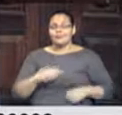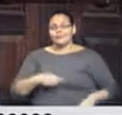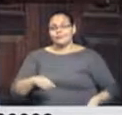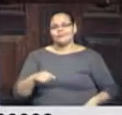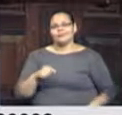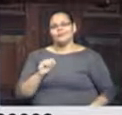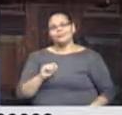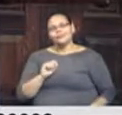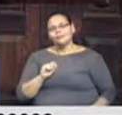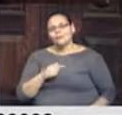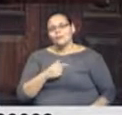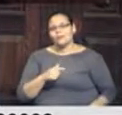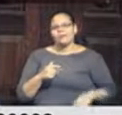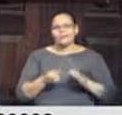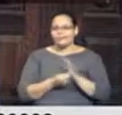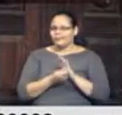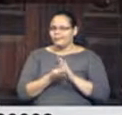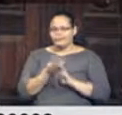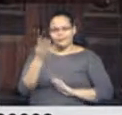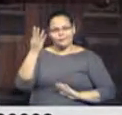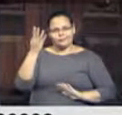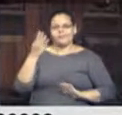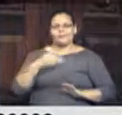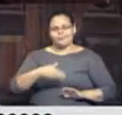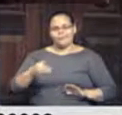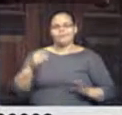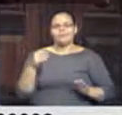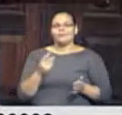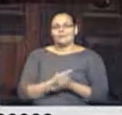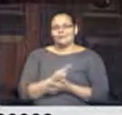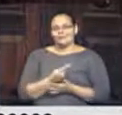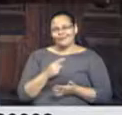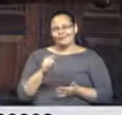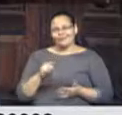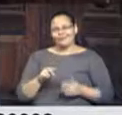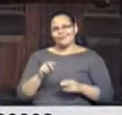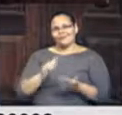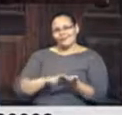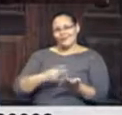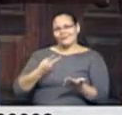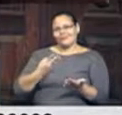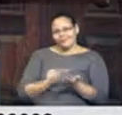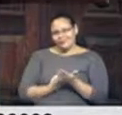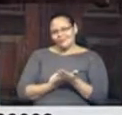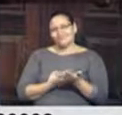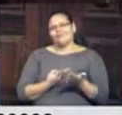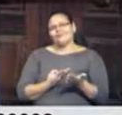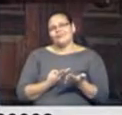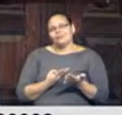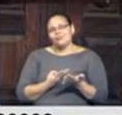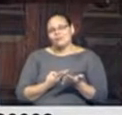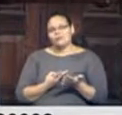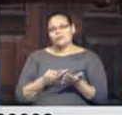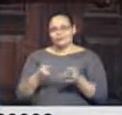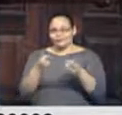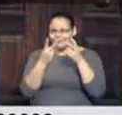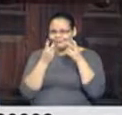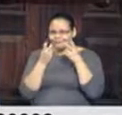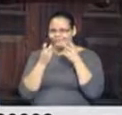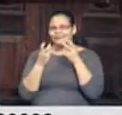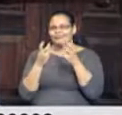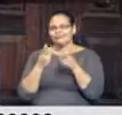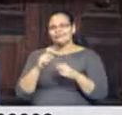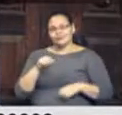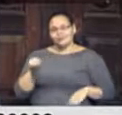que geraram uma série de consequências na interpretação, na percepção